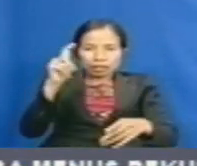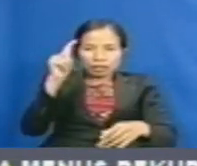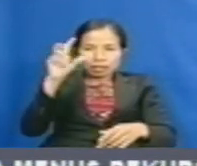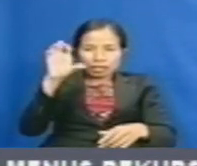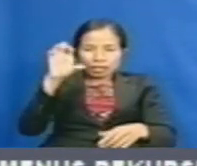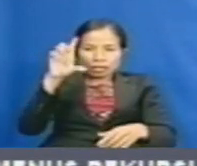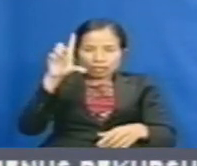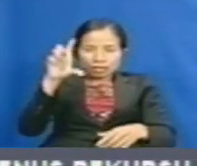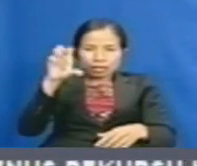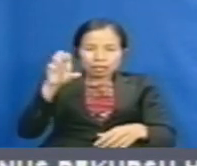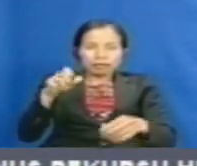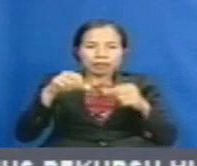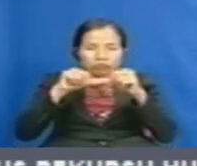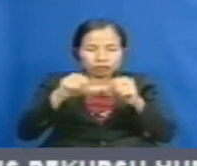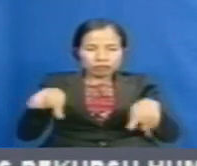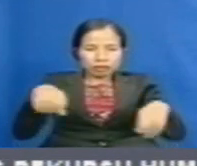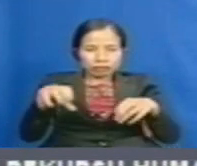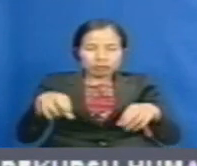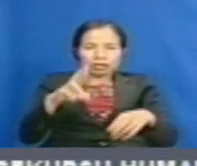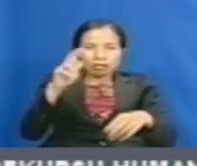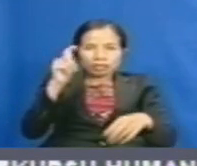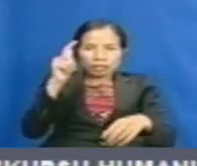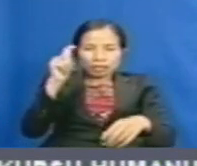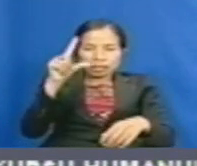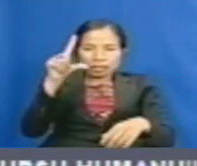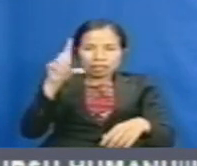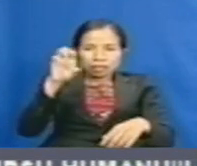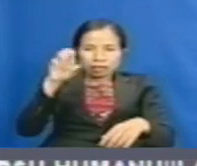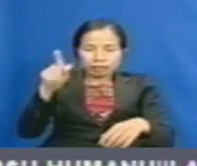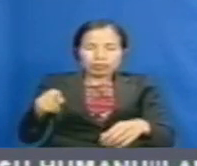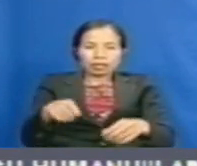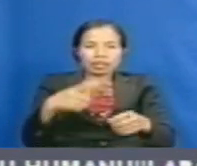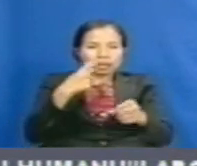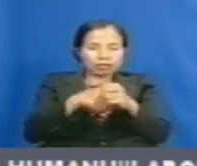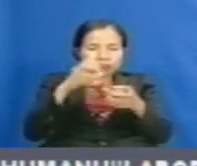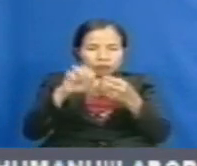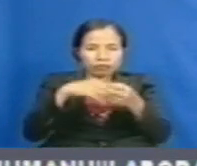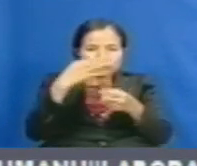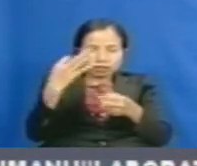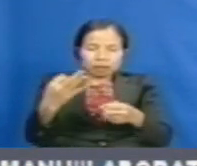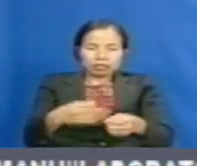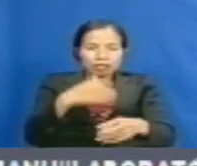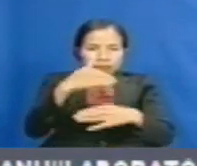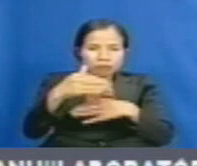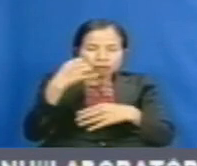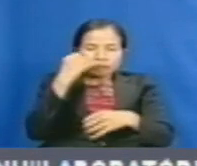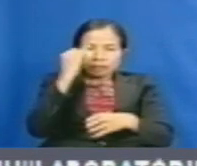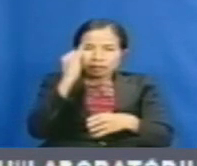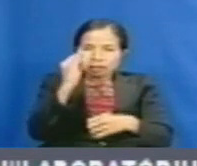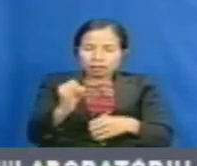bele continua garante funcionamento RTTLP durante COVID-19. E a processo